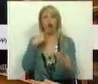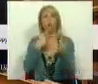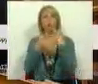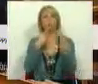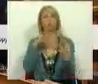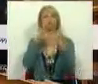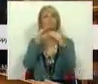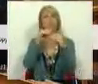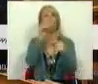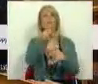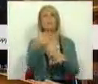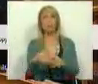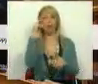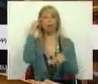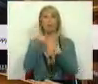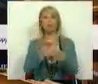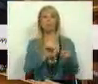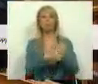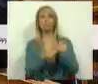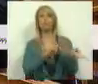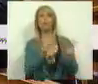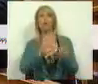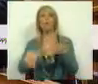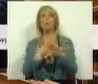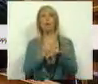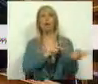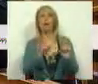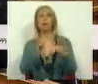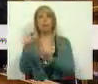um conjunto de propostas de alteração na especialidade,